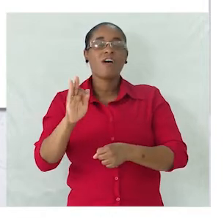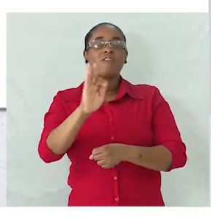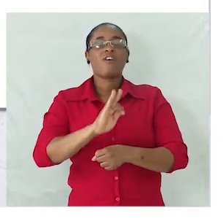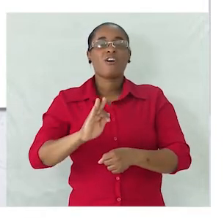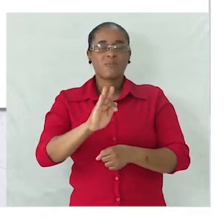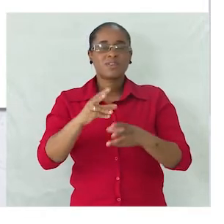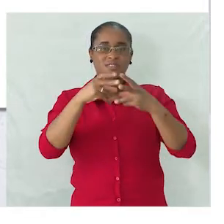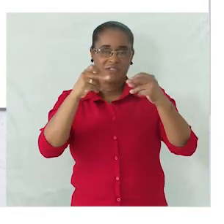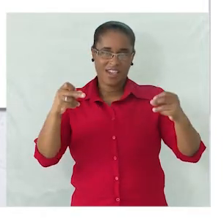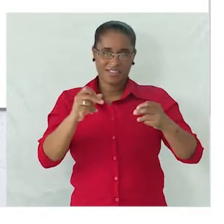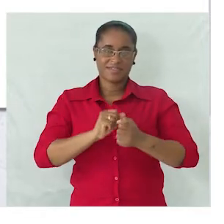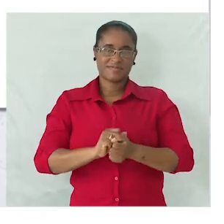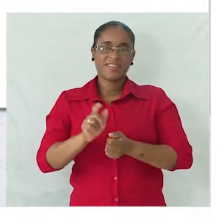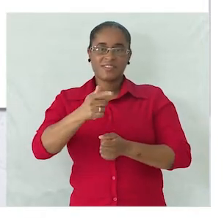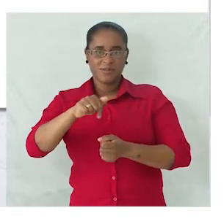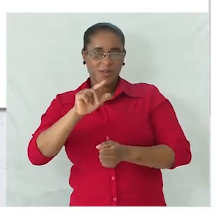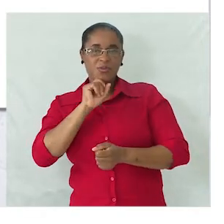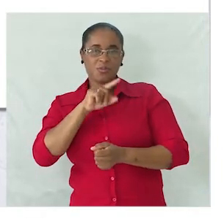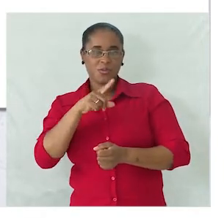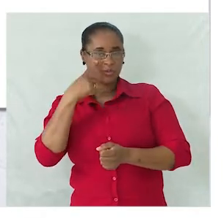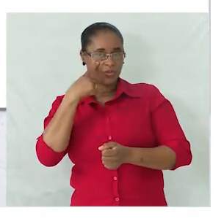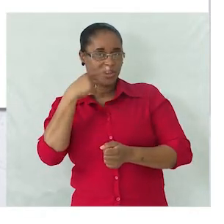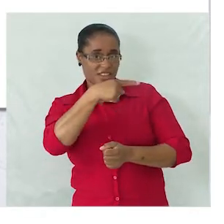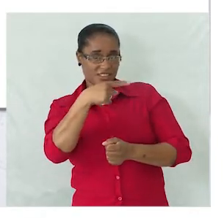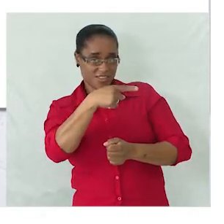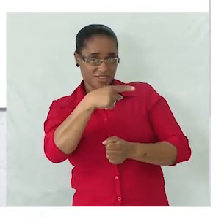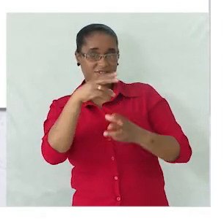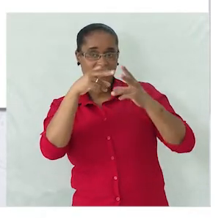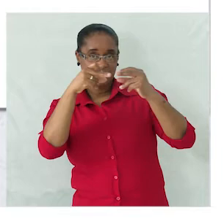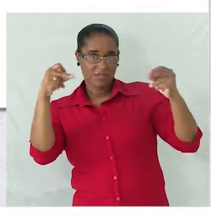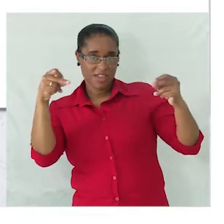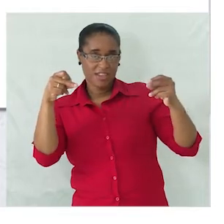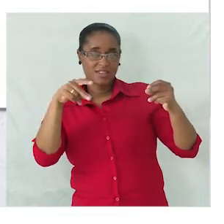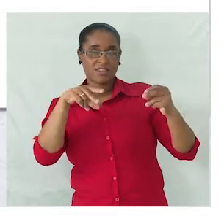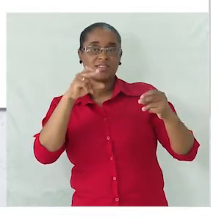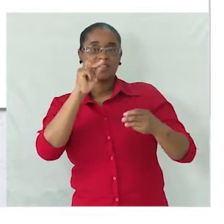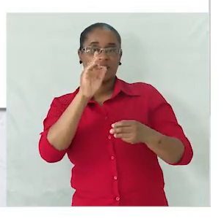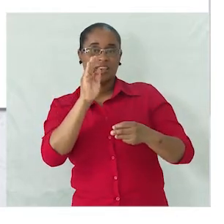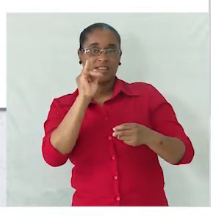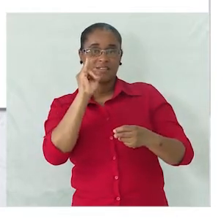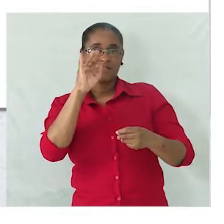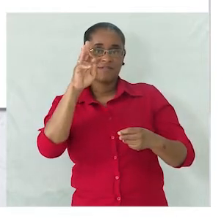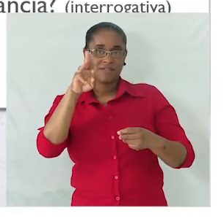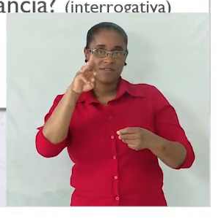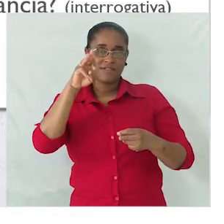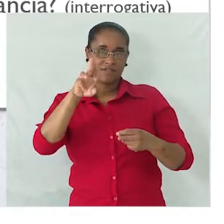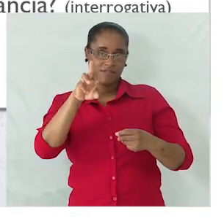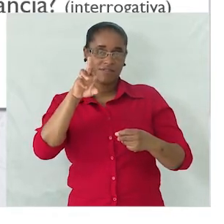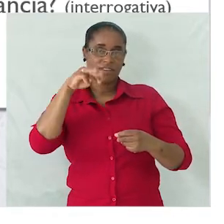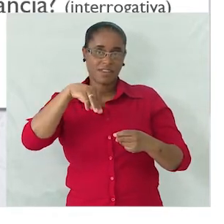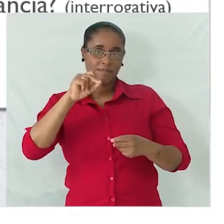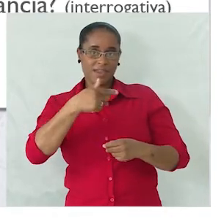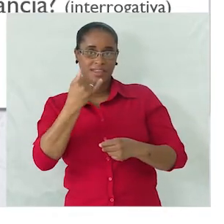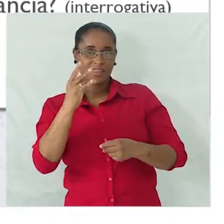frase. Nós podemos encontrar esses tipos de frase na afirmativa, quando afirmamos